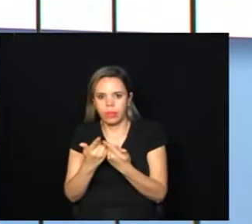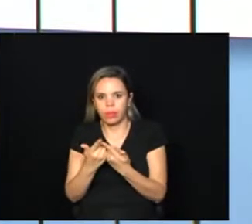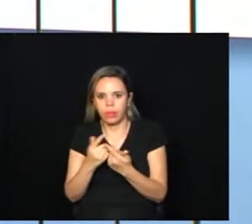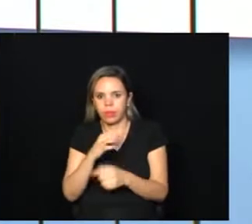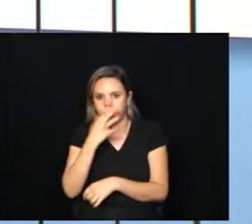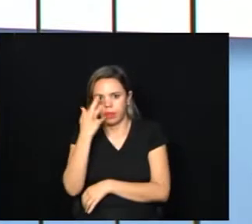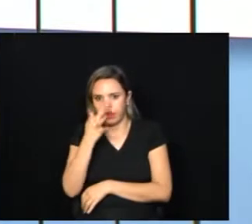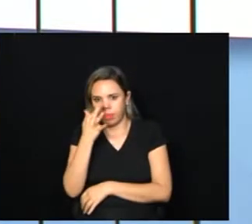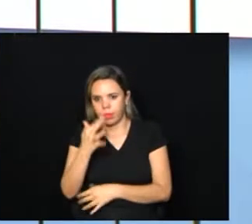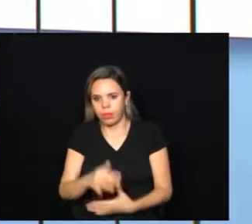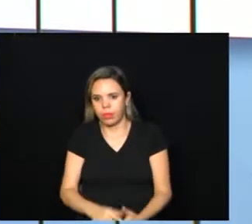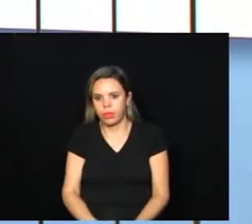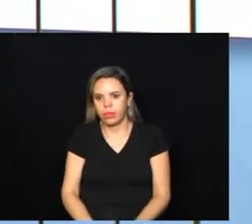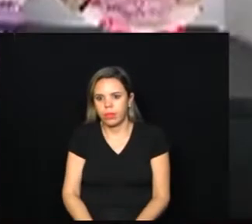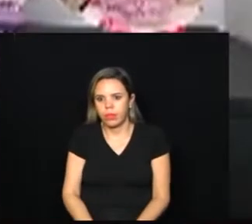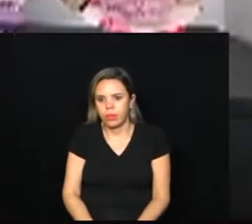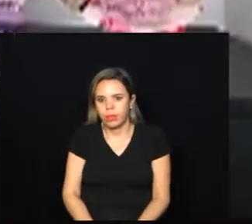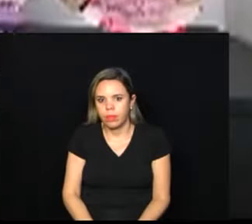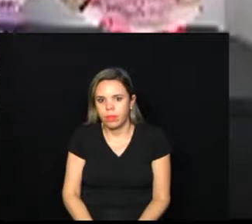Primavera.